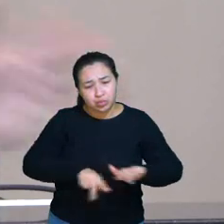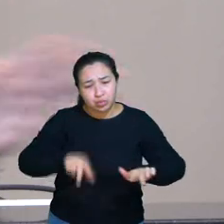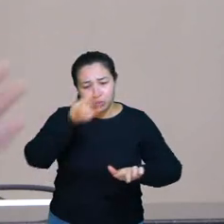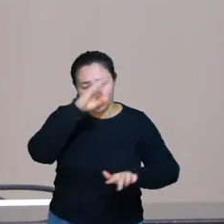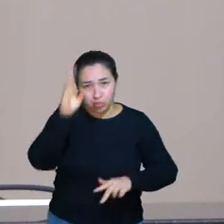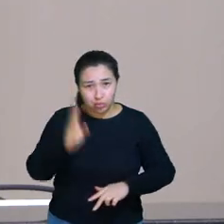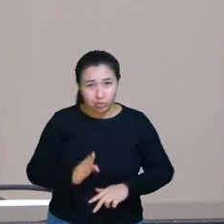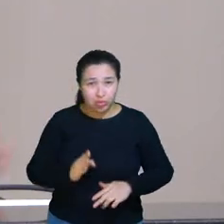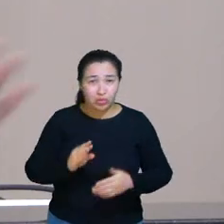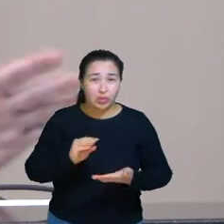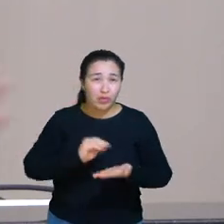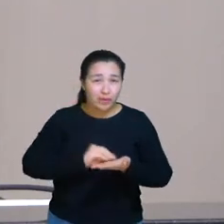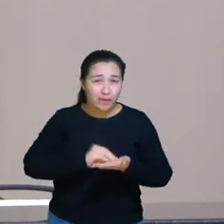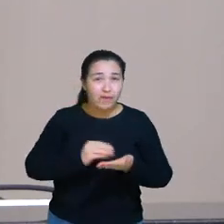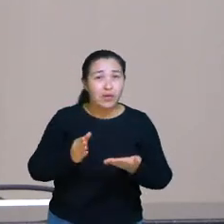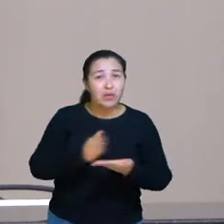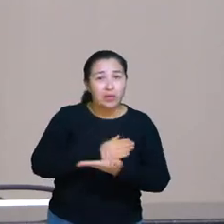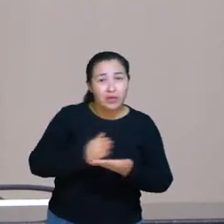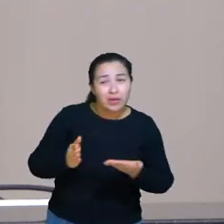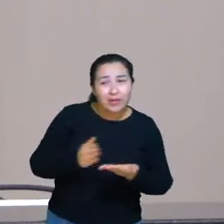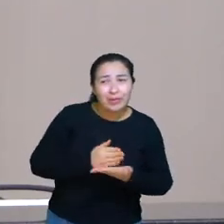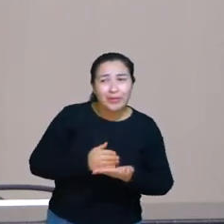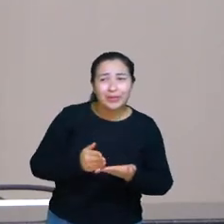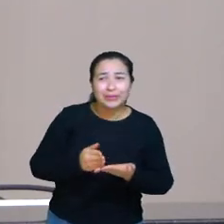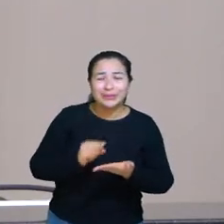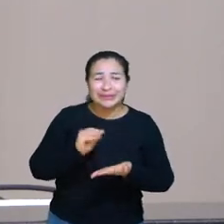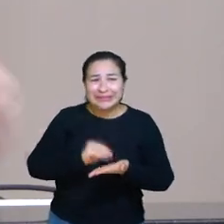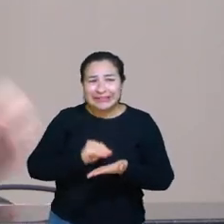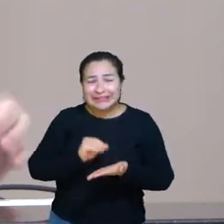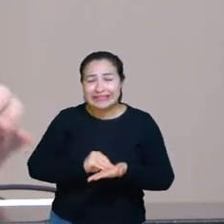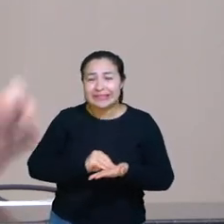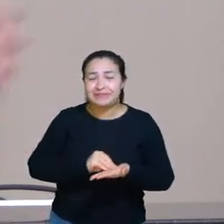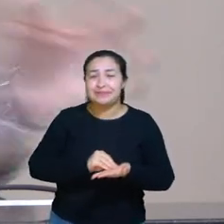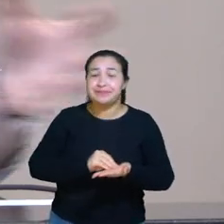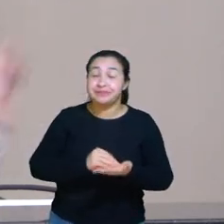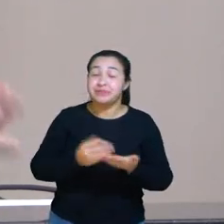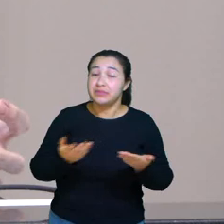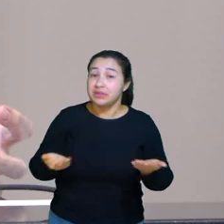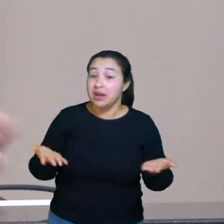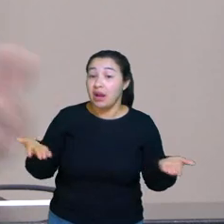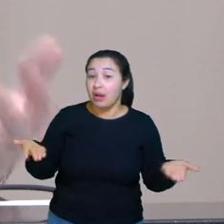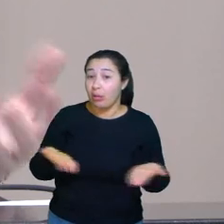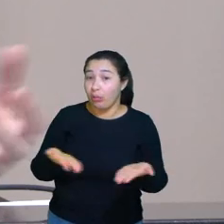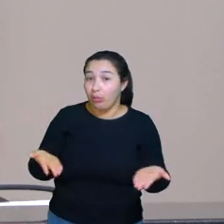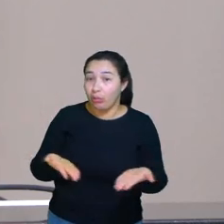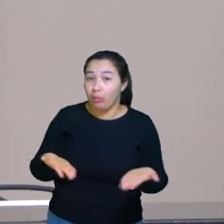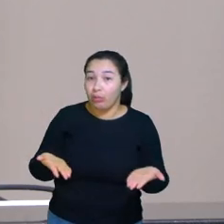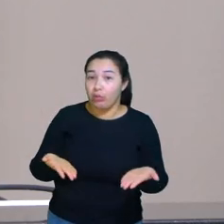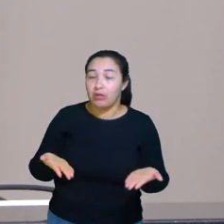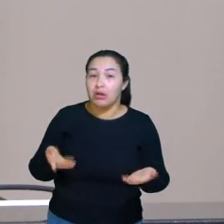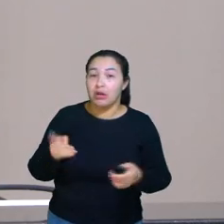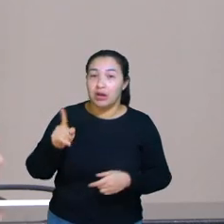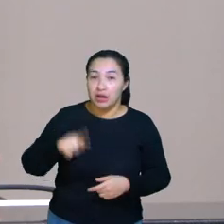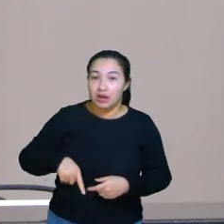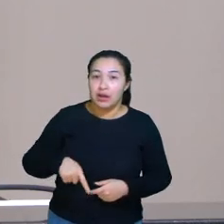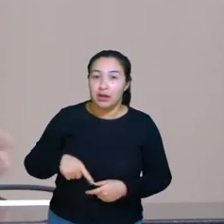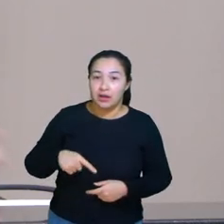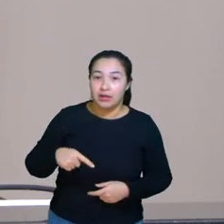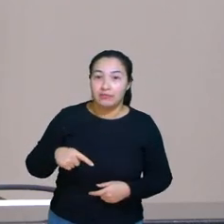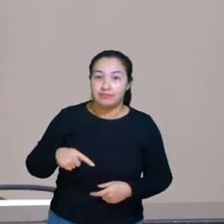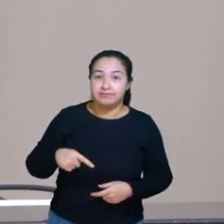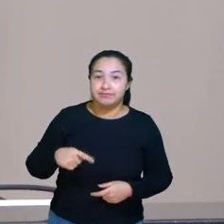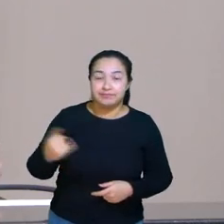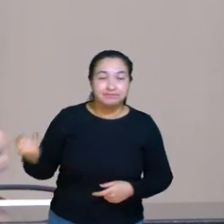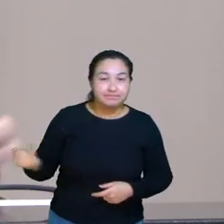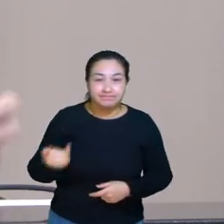algum algumas janelas e alguns vácuos né Eu acho que esse momento penso que esse momento seja um momento